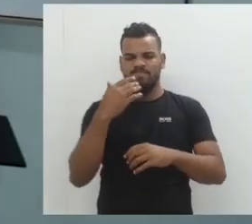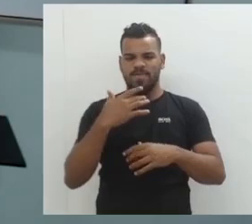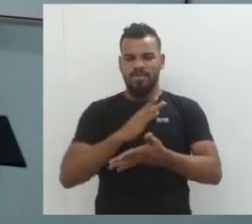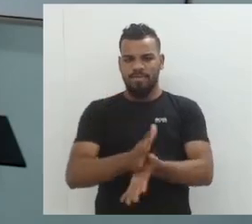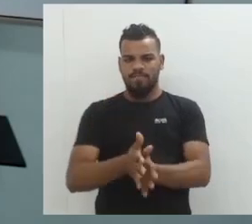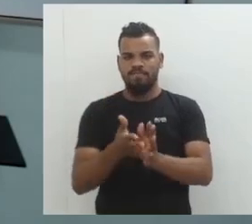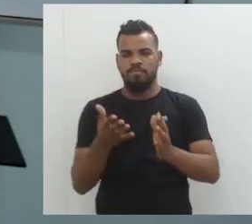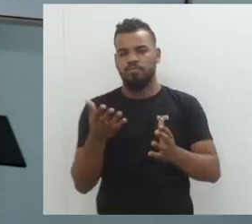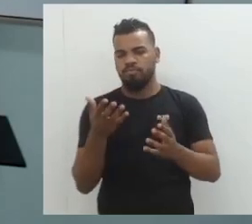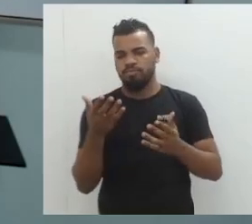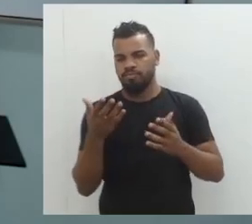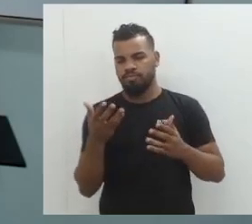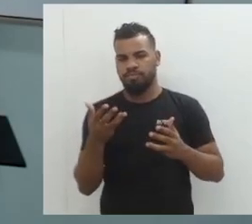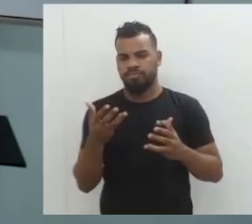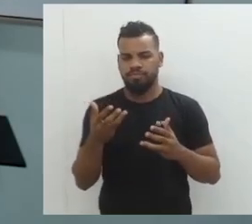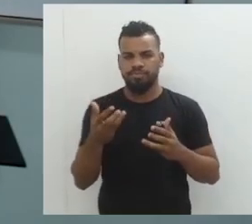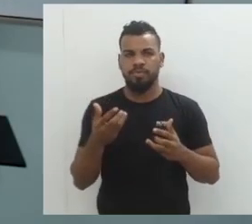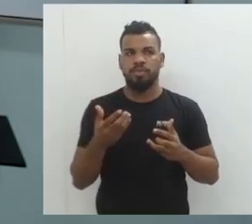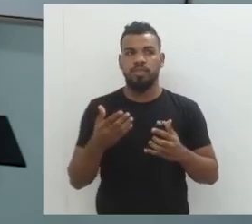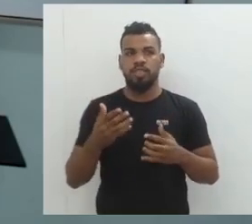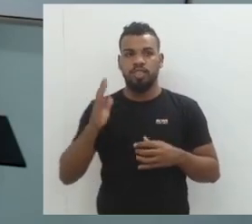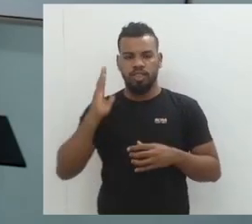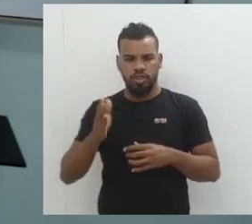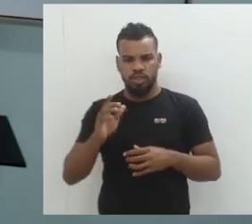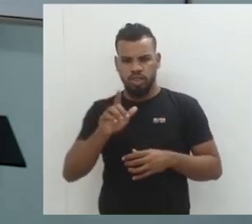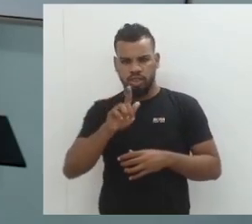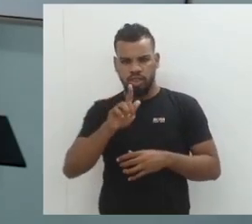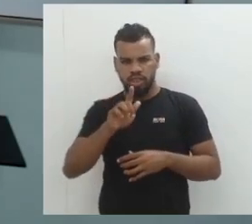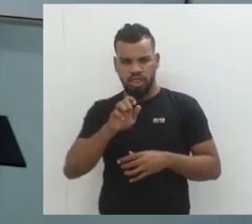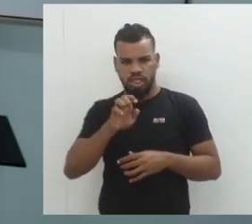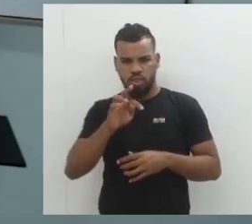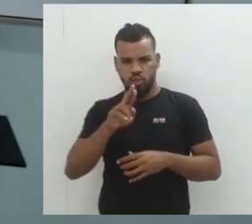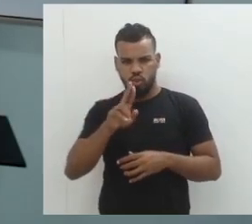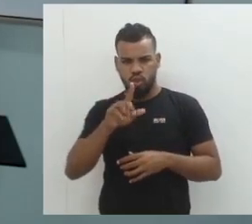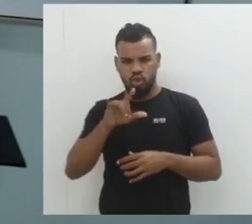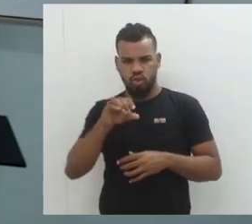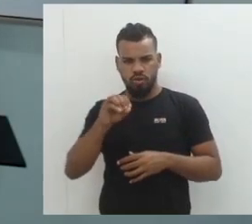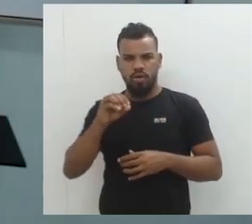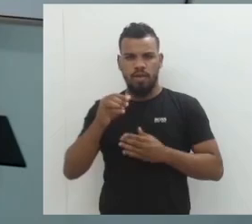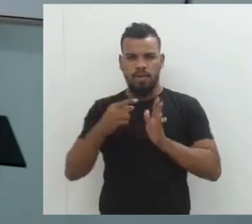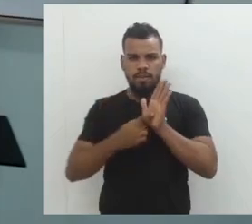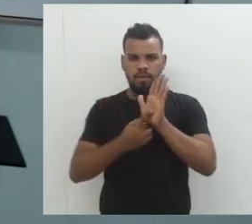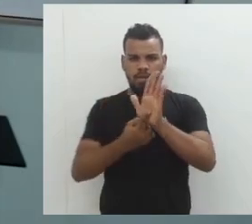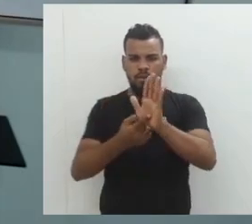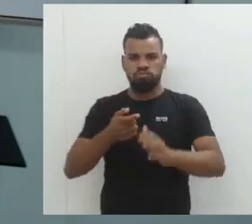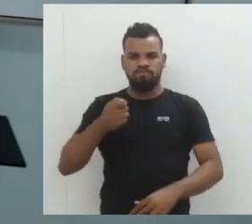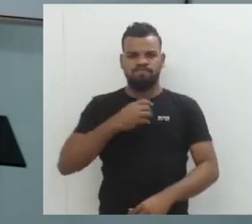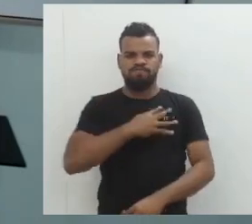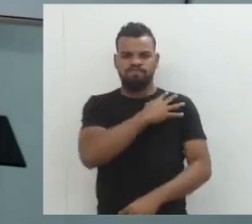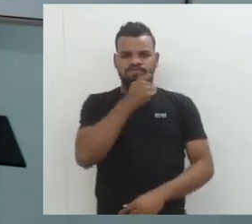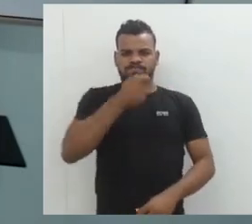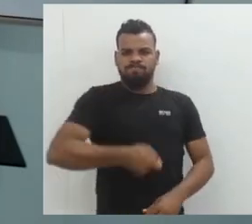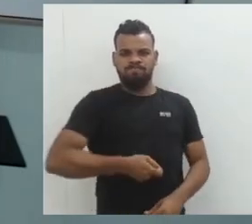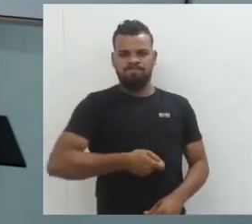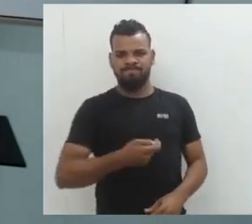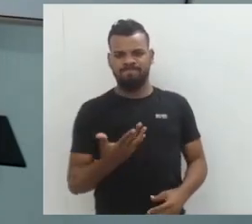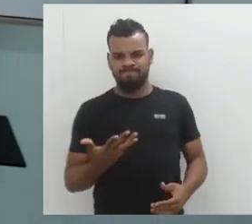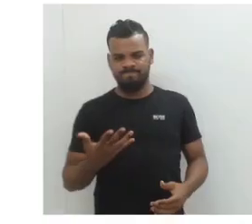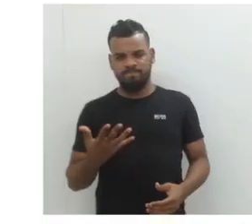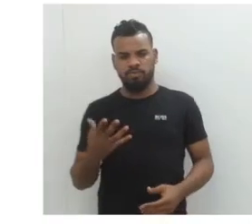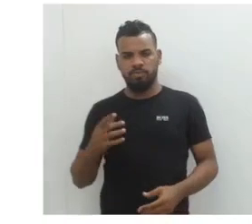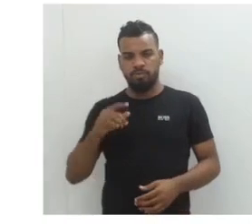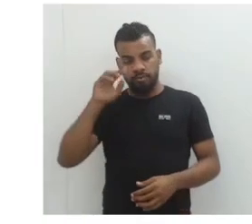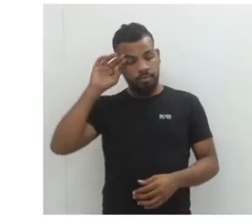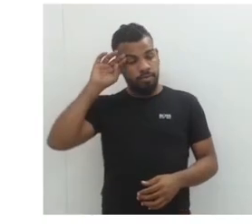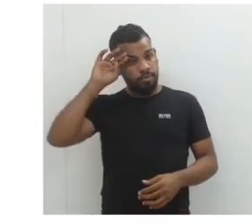Getúlio já mostrava a sua tendência ditatorial, né? Então,